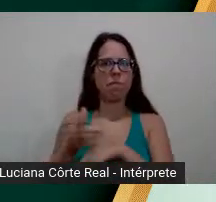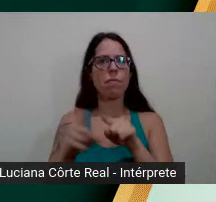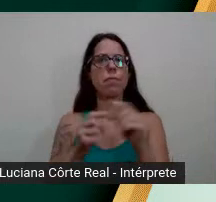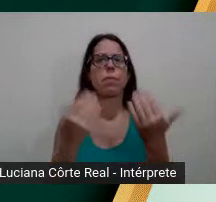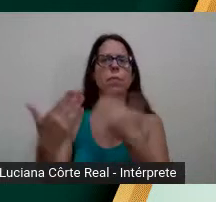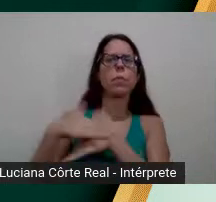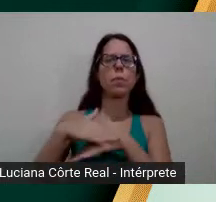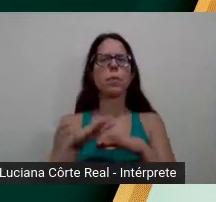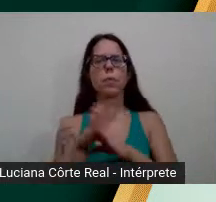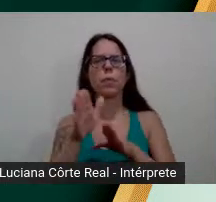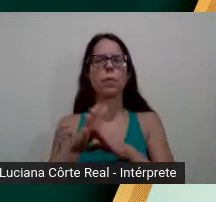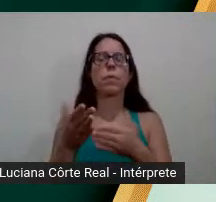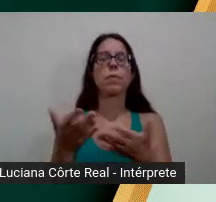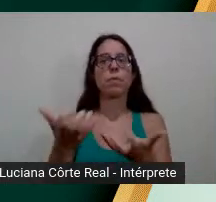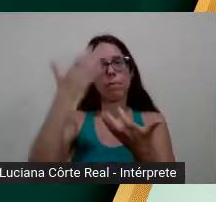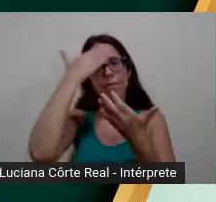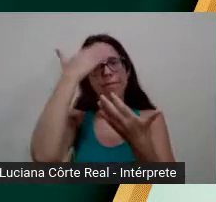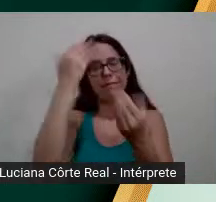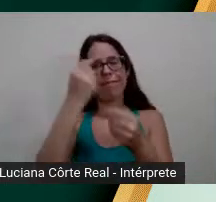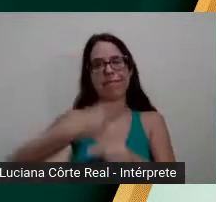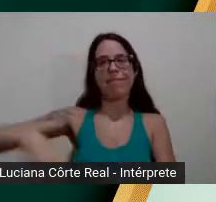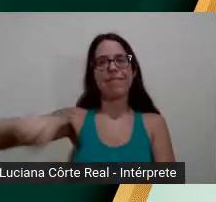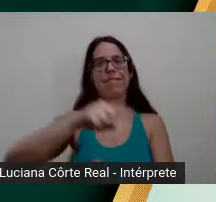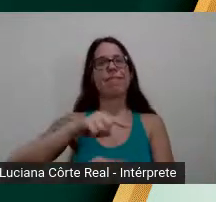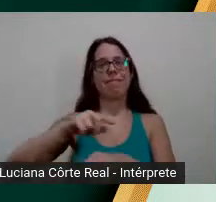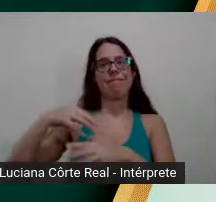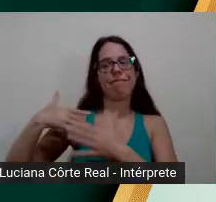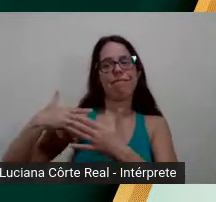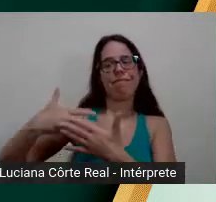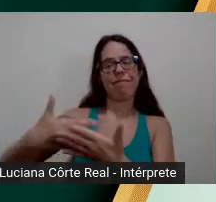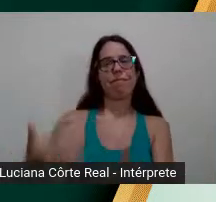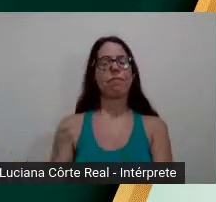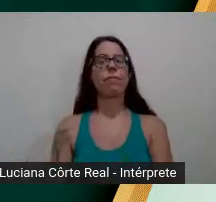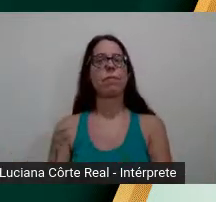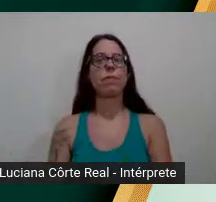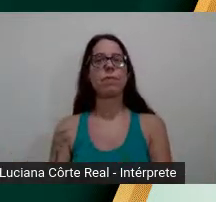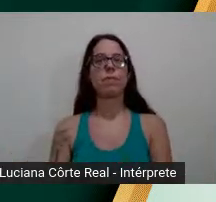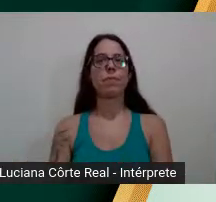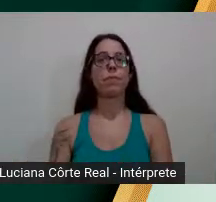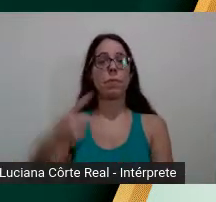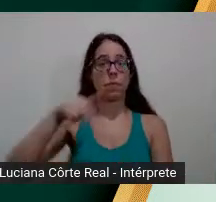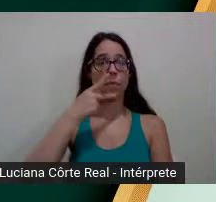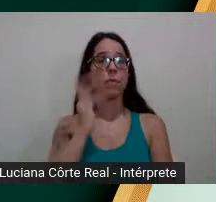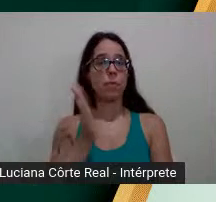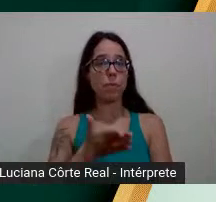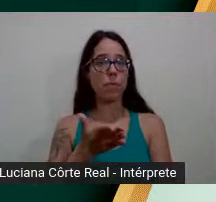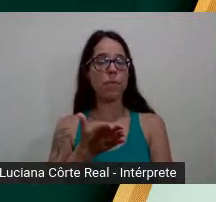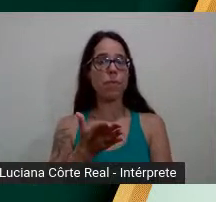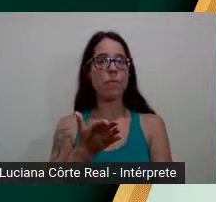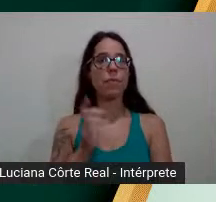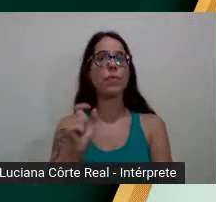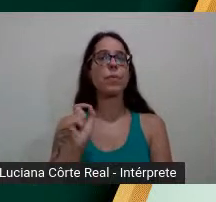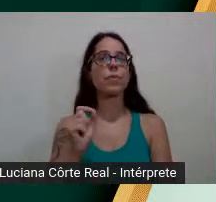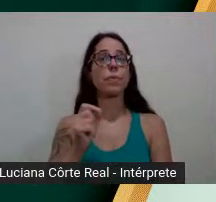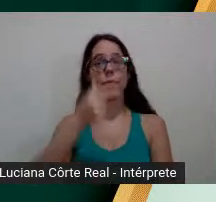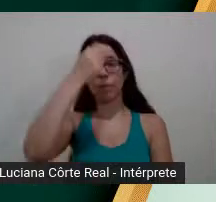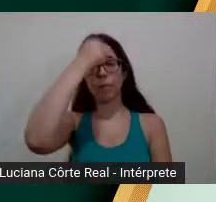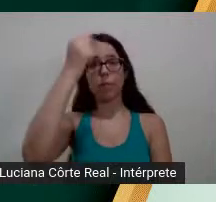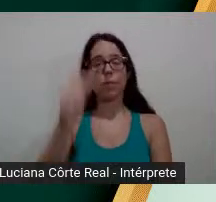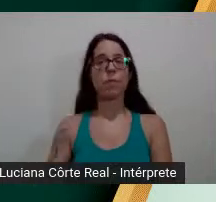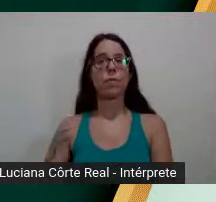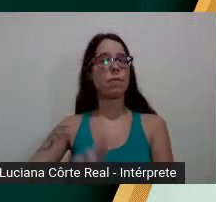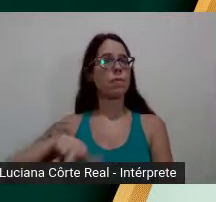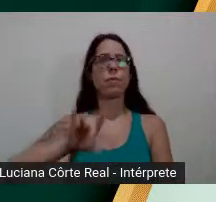conselhos. Agradeço muito a vocês ao longo dessa caminhada. Como vocês disseram, a universidade não é